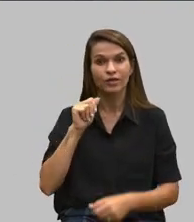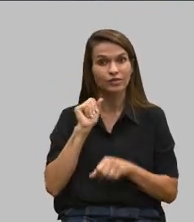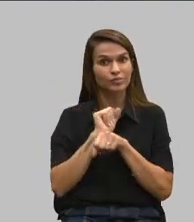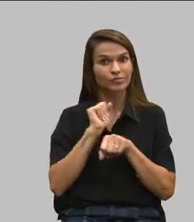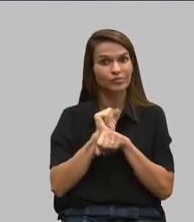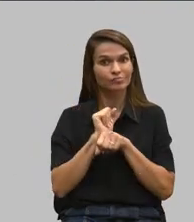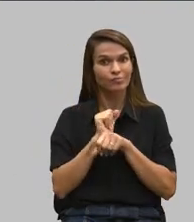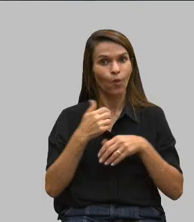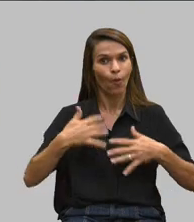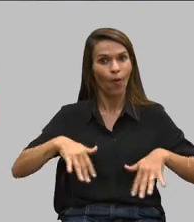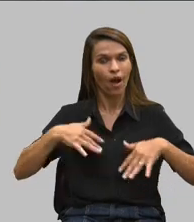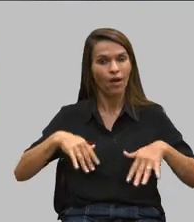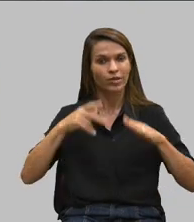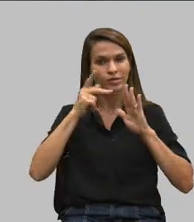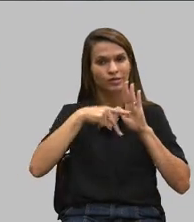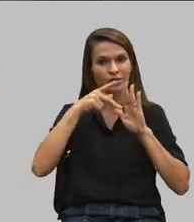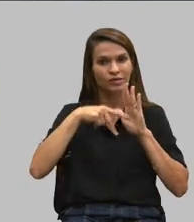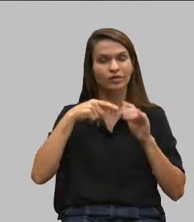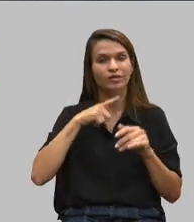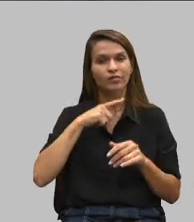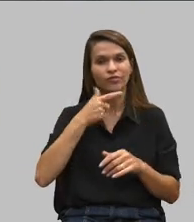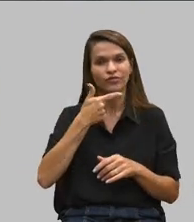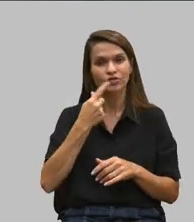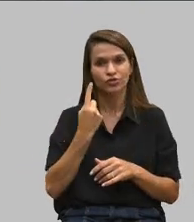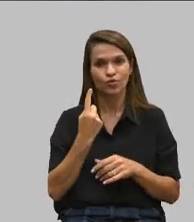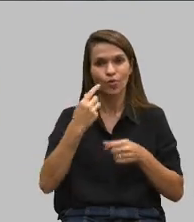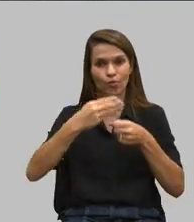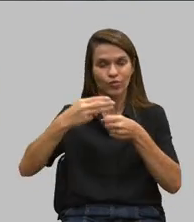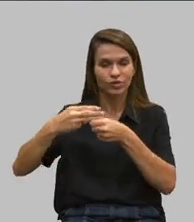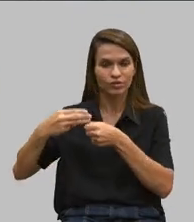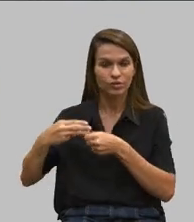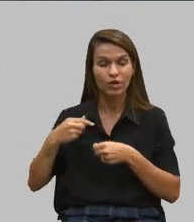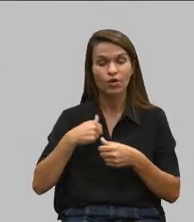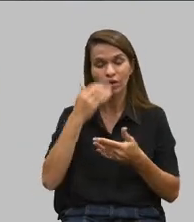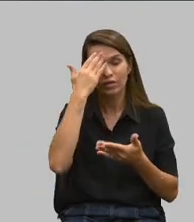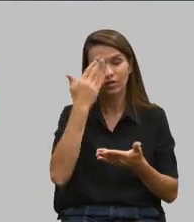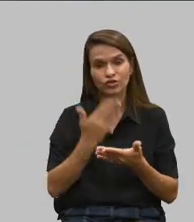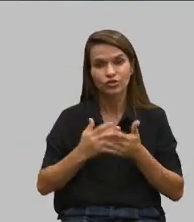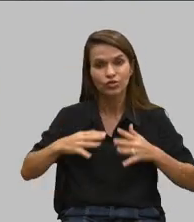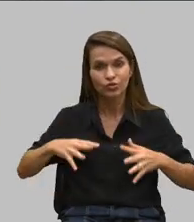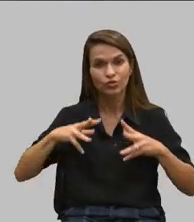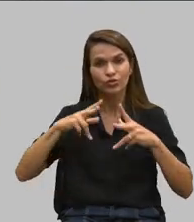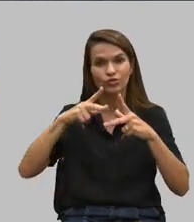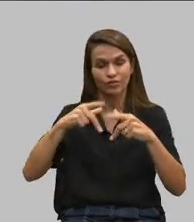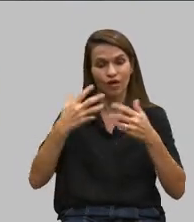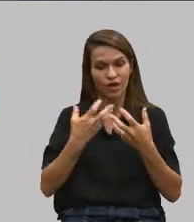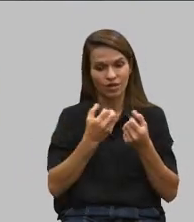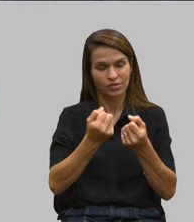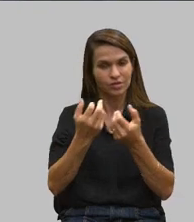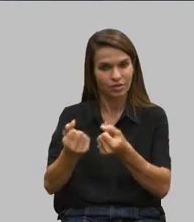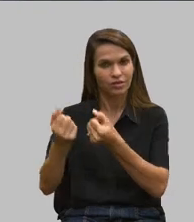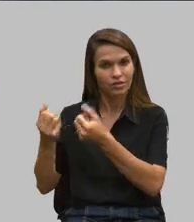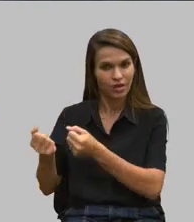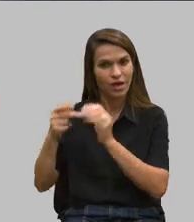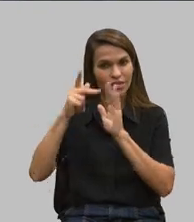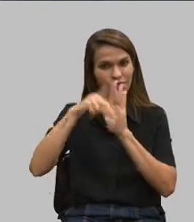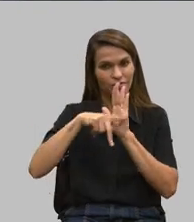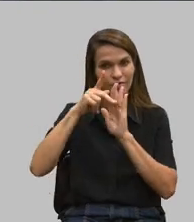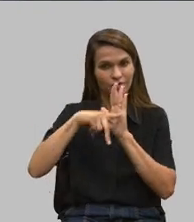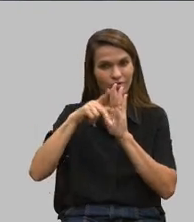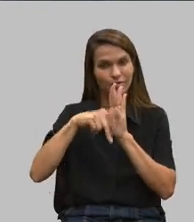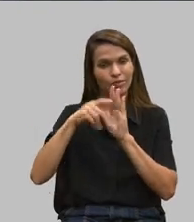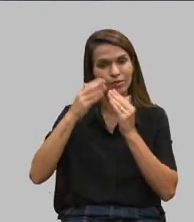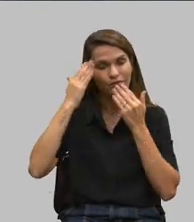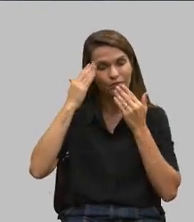projeto temos 21 municípios e acredito que todos irão aderir tá a esse projeto muito